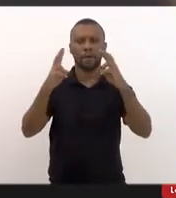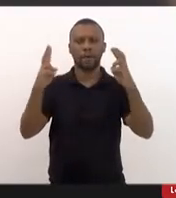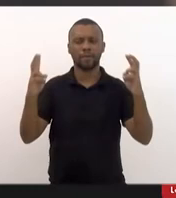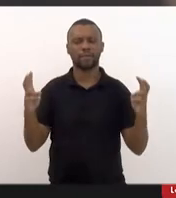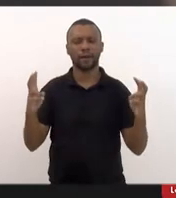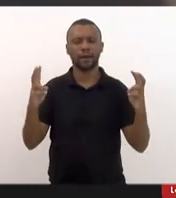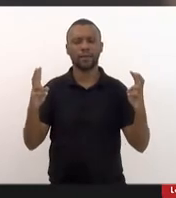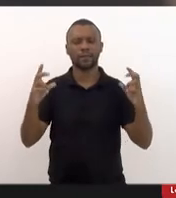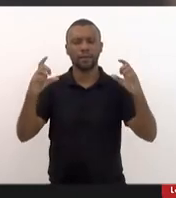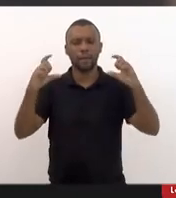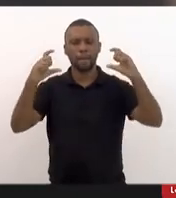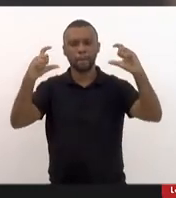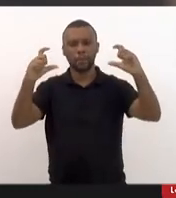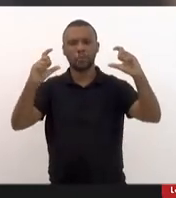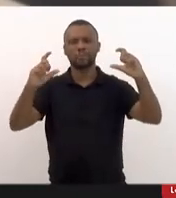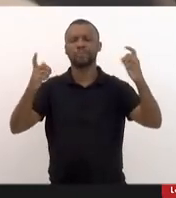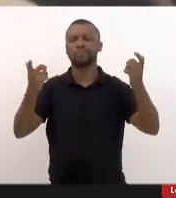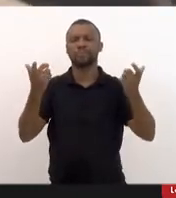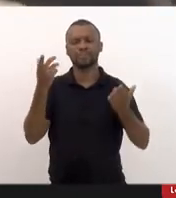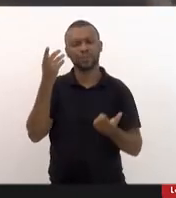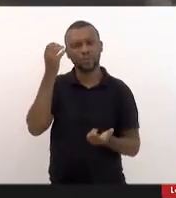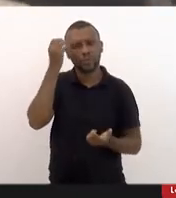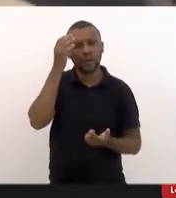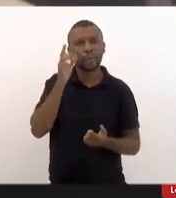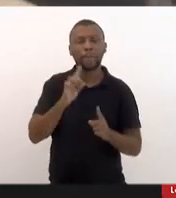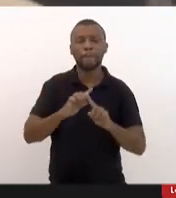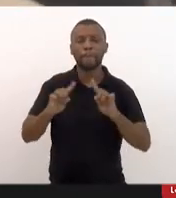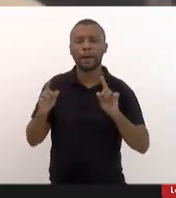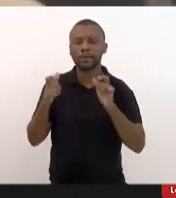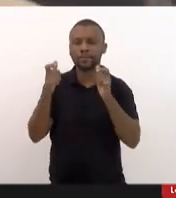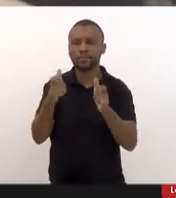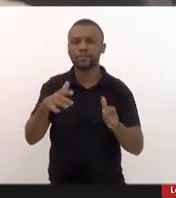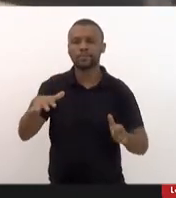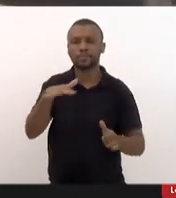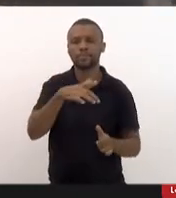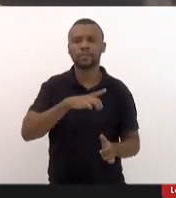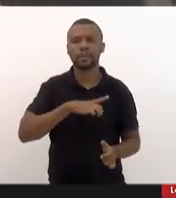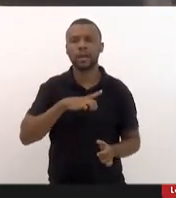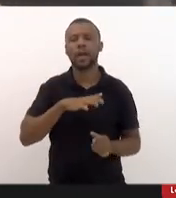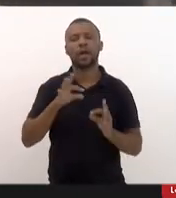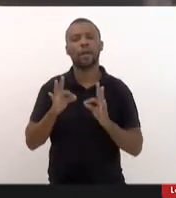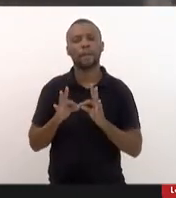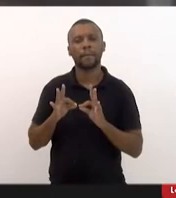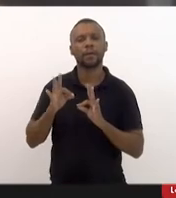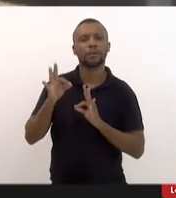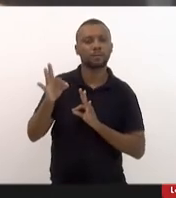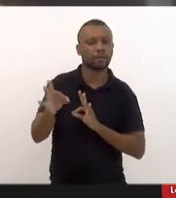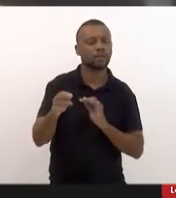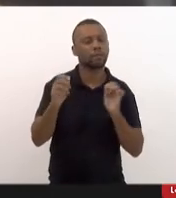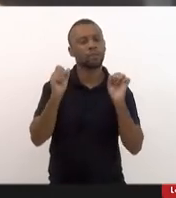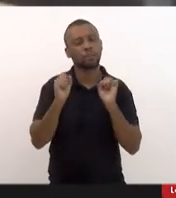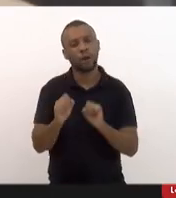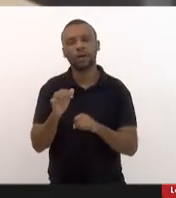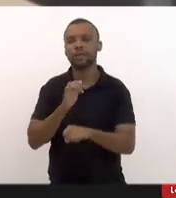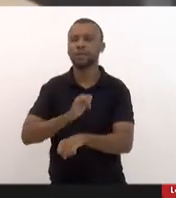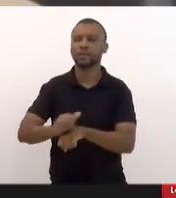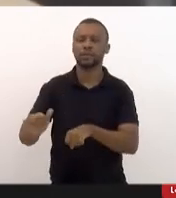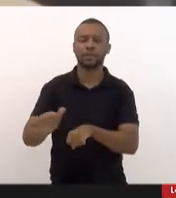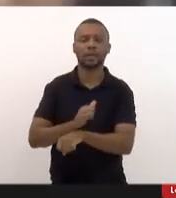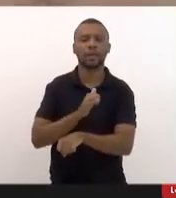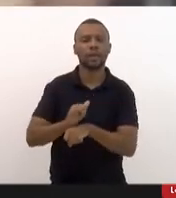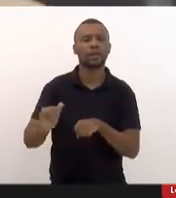uma faixa de 4 quilômetros, e sim uma região onde essa distância pode ser considerada estratégica